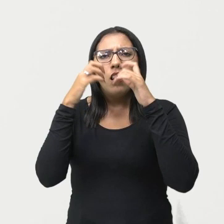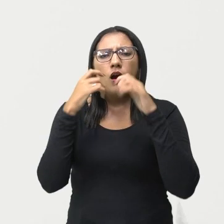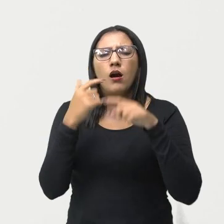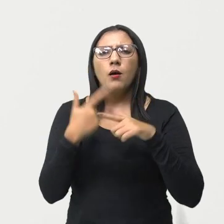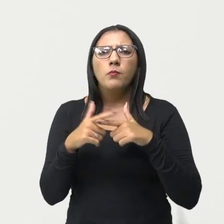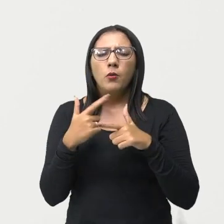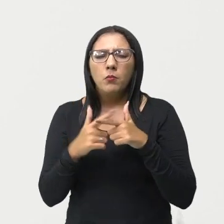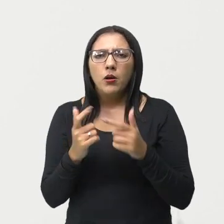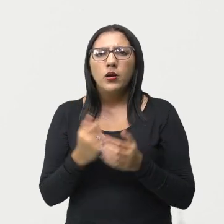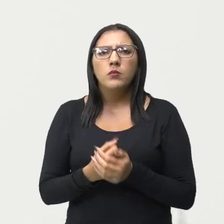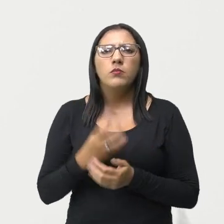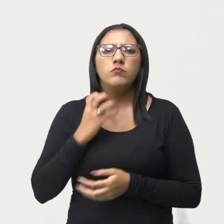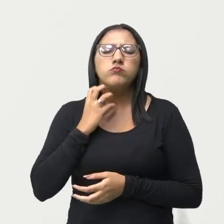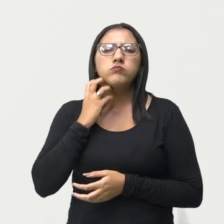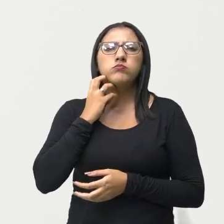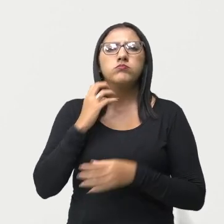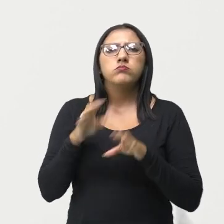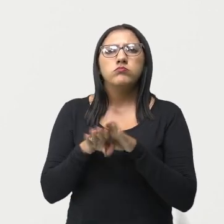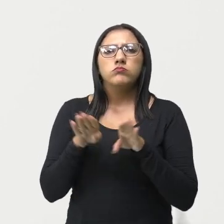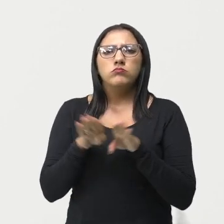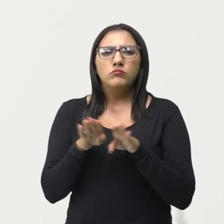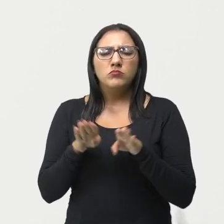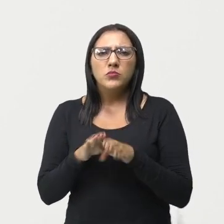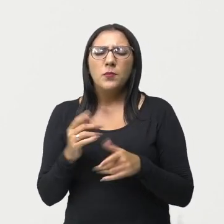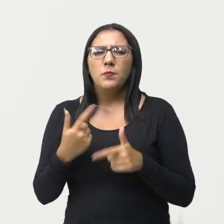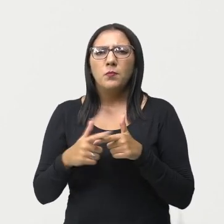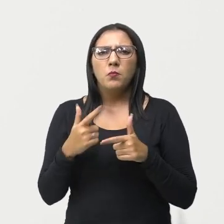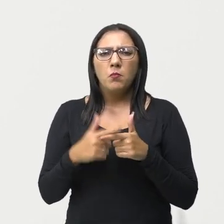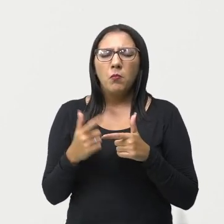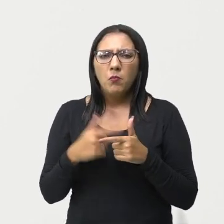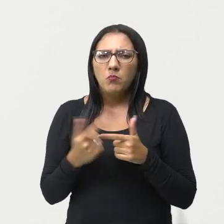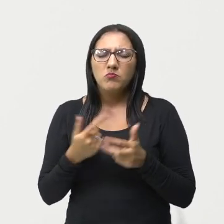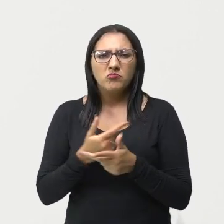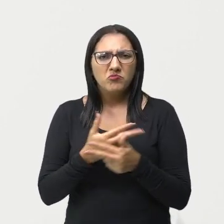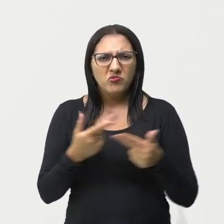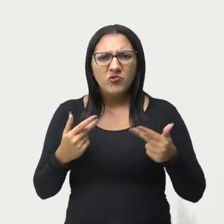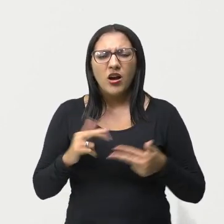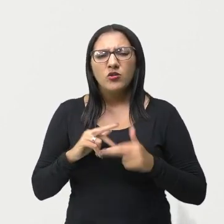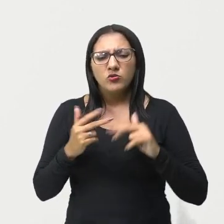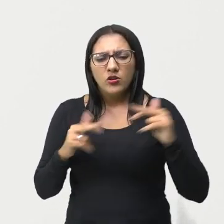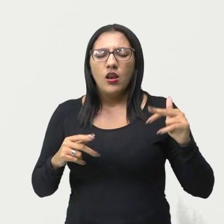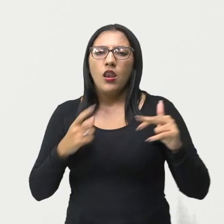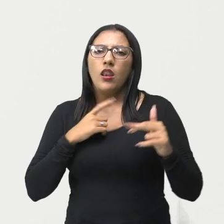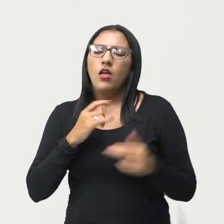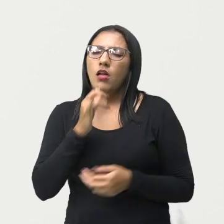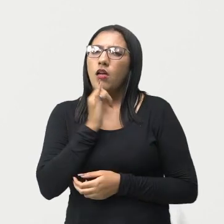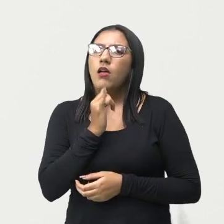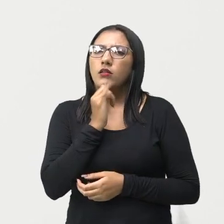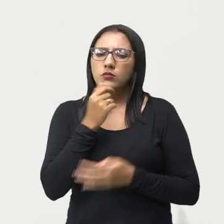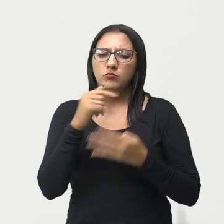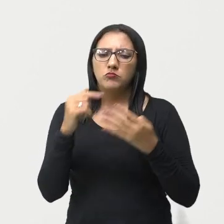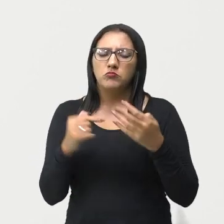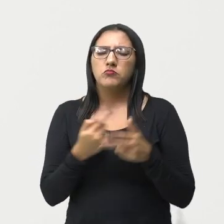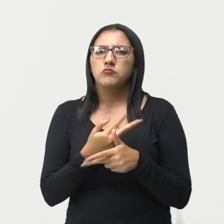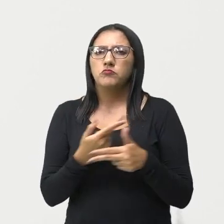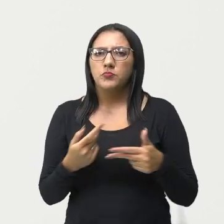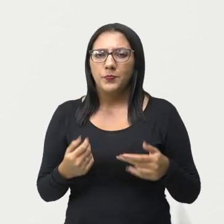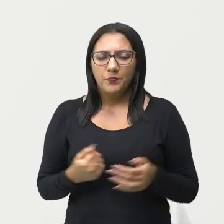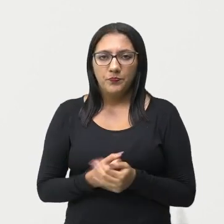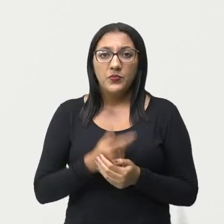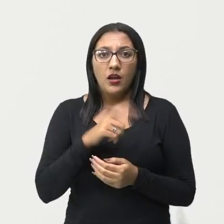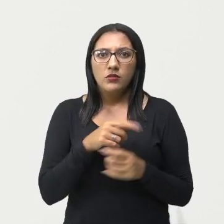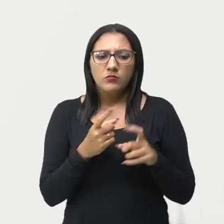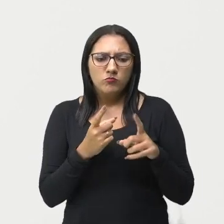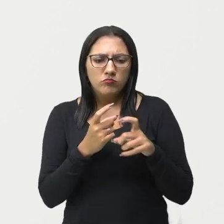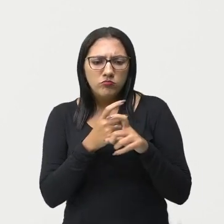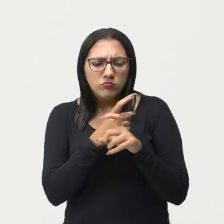gripe, cachumba e rubéola são exemplos de doenças virais. Entre as